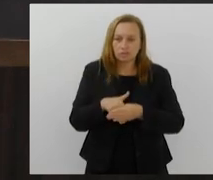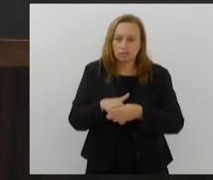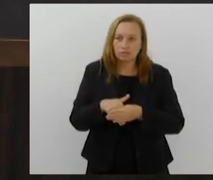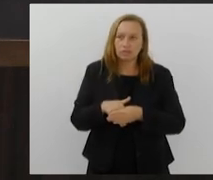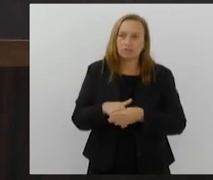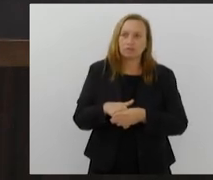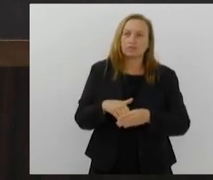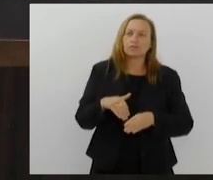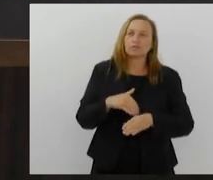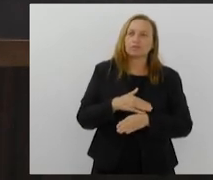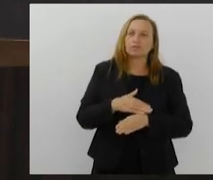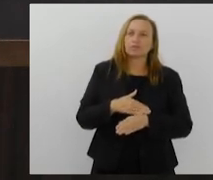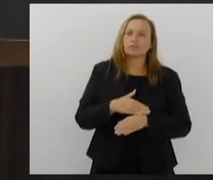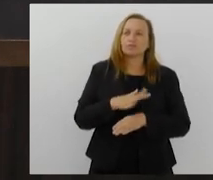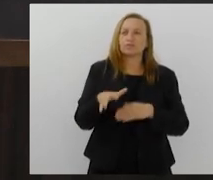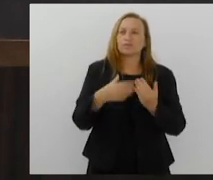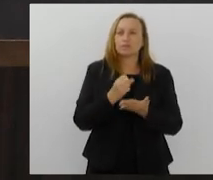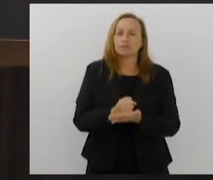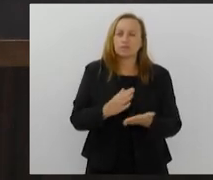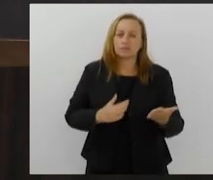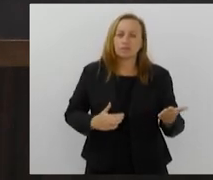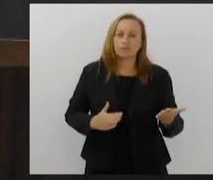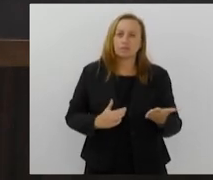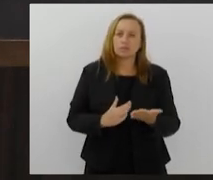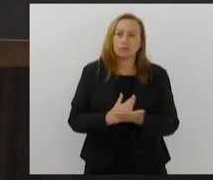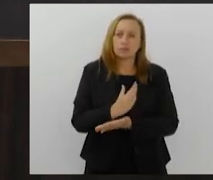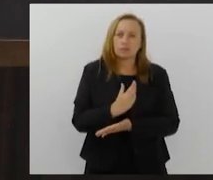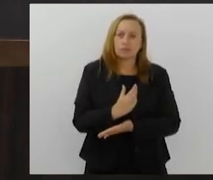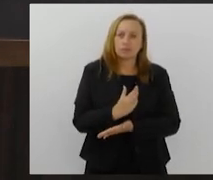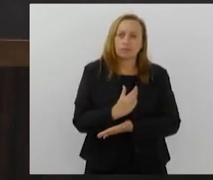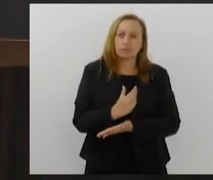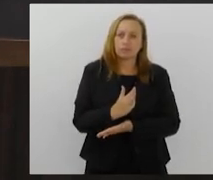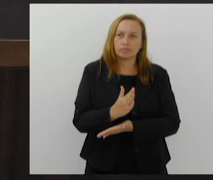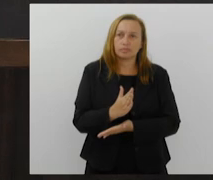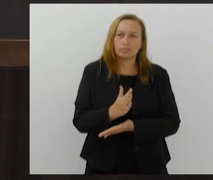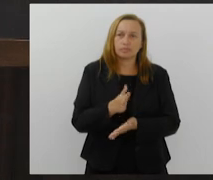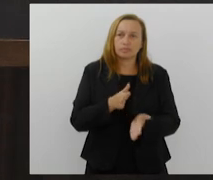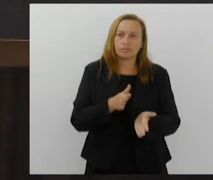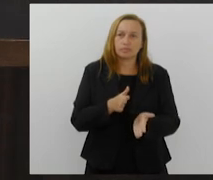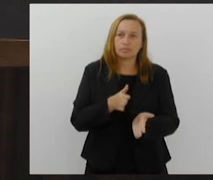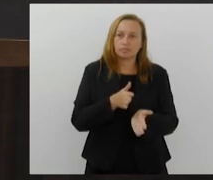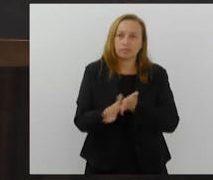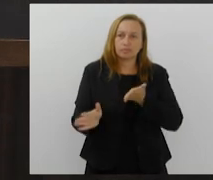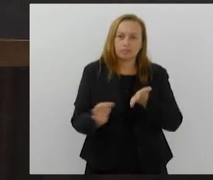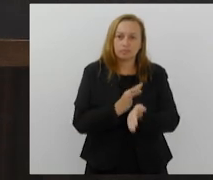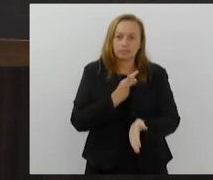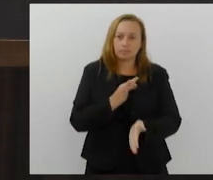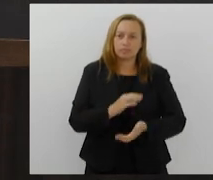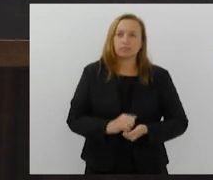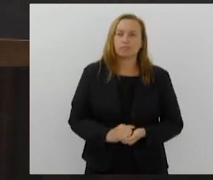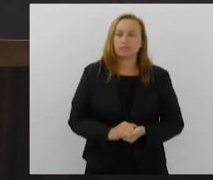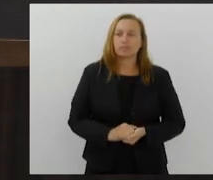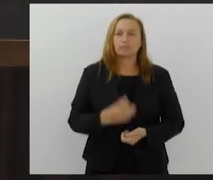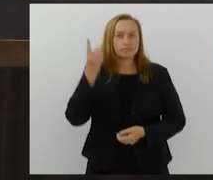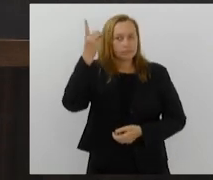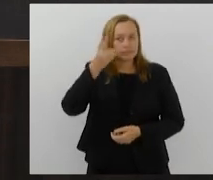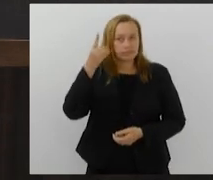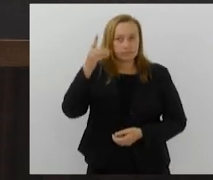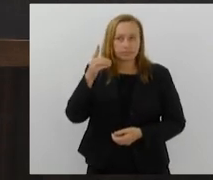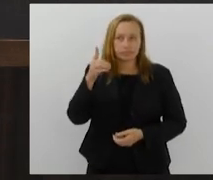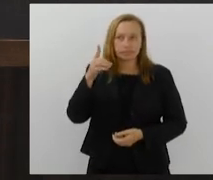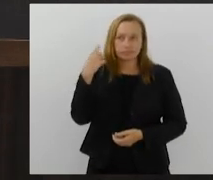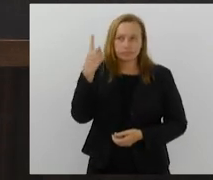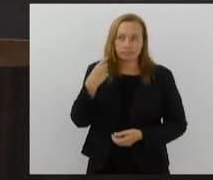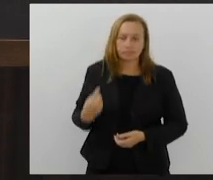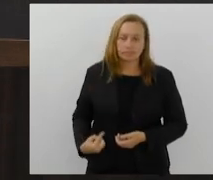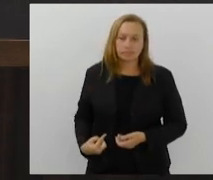discussão. Em votação, senhores que aprovam, mandem como estão. Aprovado, vai à publicação. Para deputada Dani Balbi, para